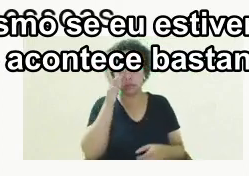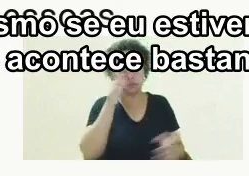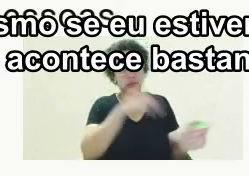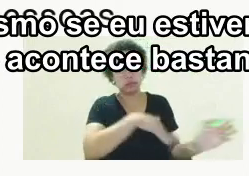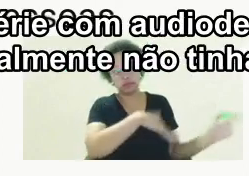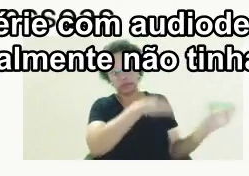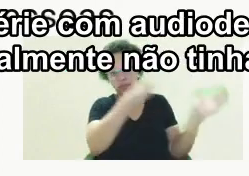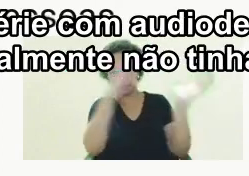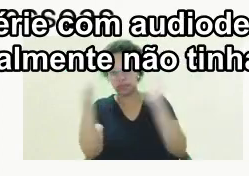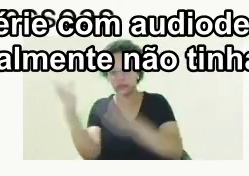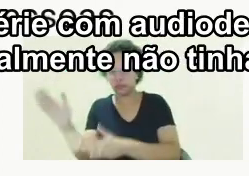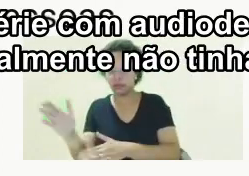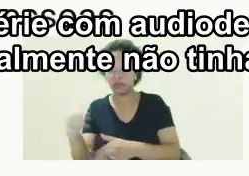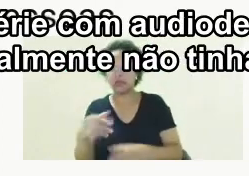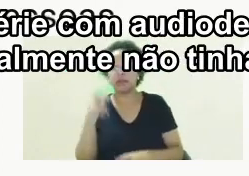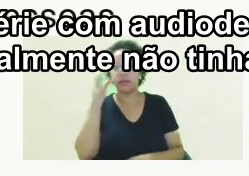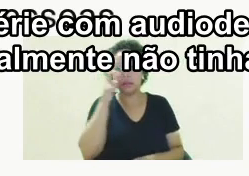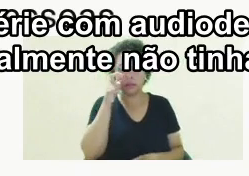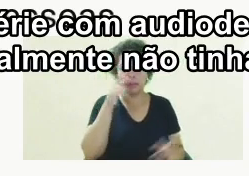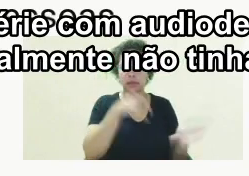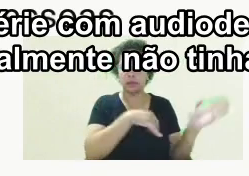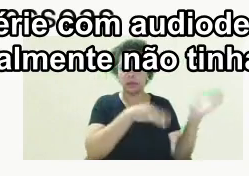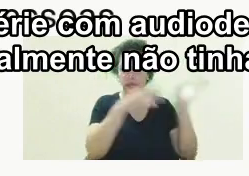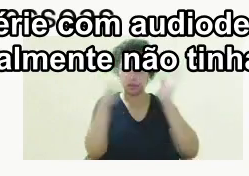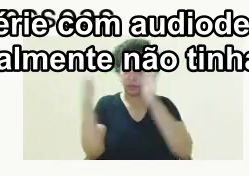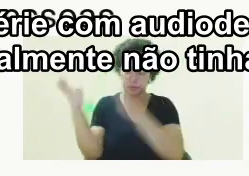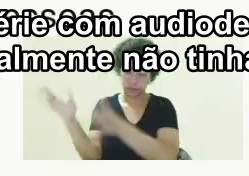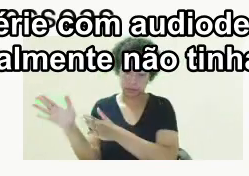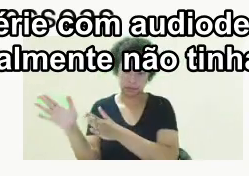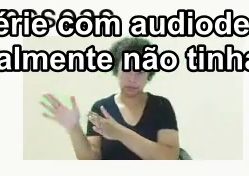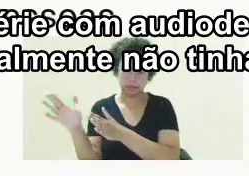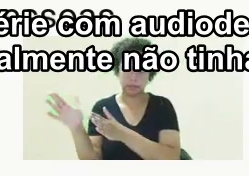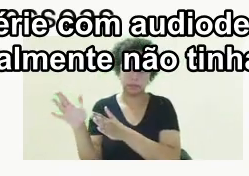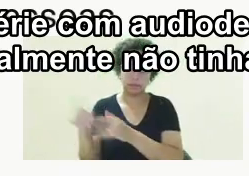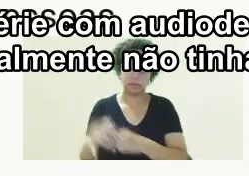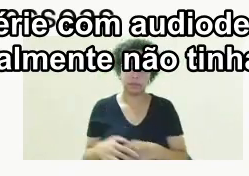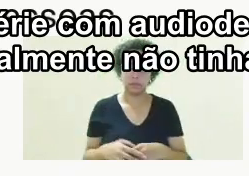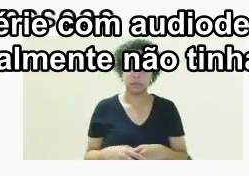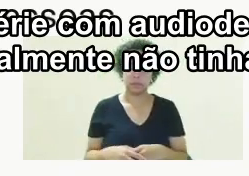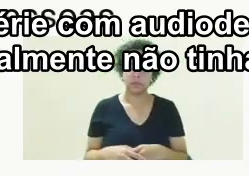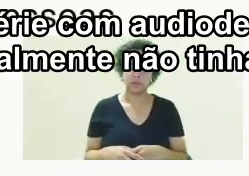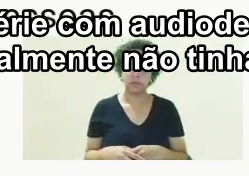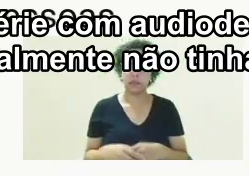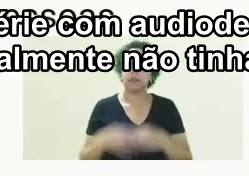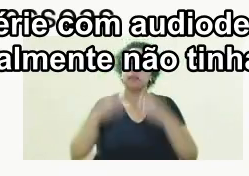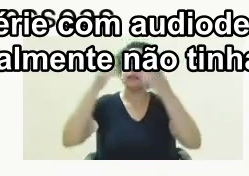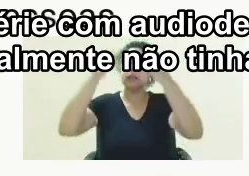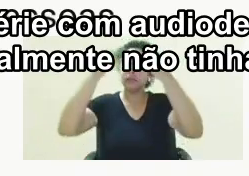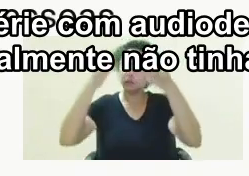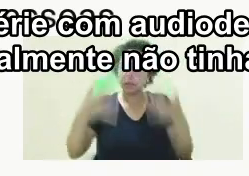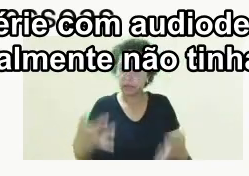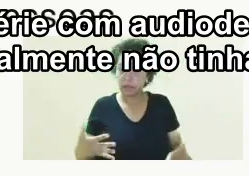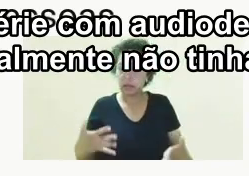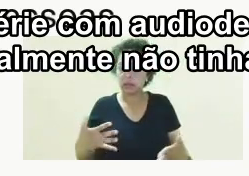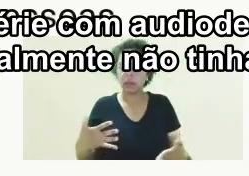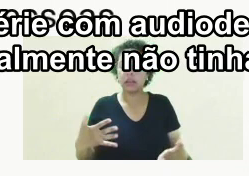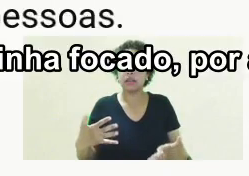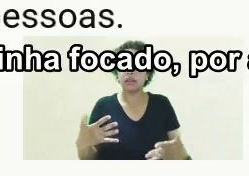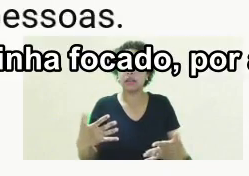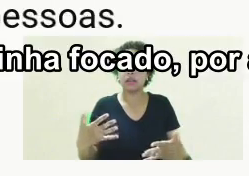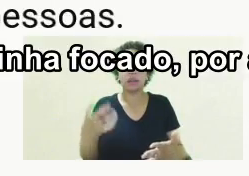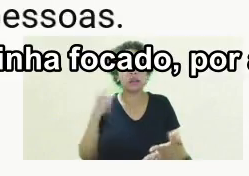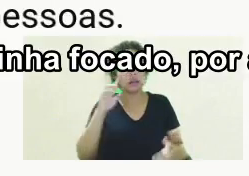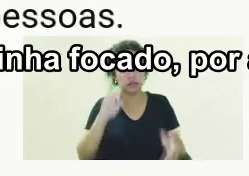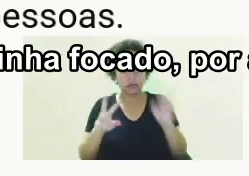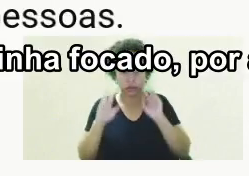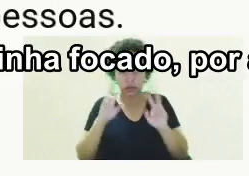bastante também, estou lá assistindo uma série com audiodescrição, e aí descreve um elemento que eu realmente não tinha percebido na